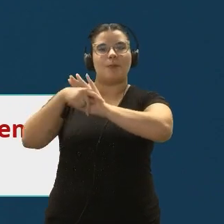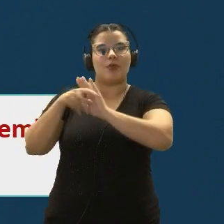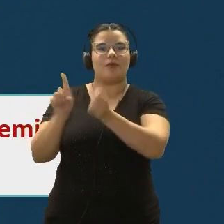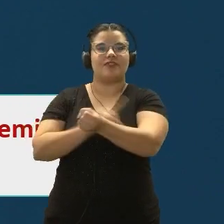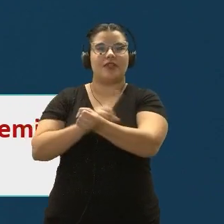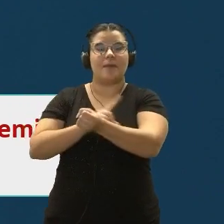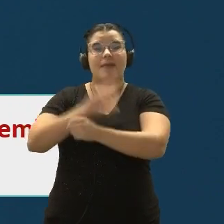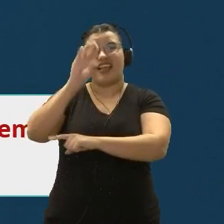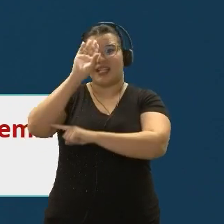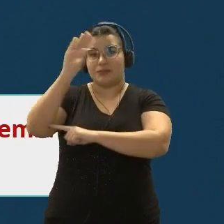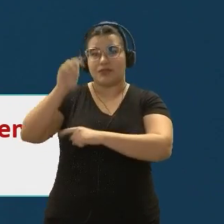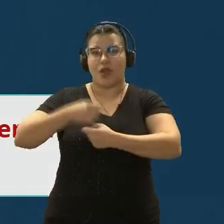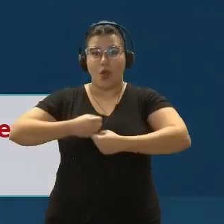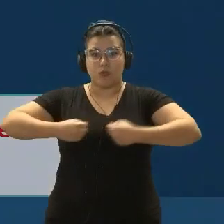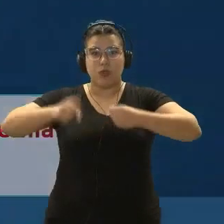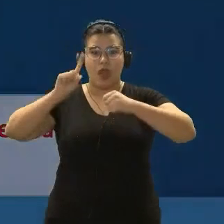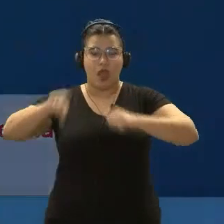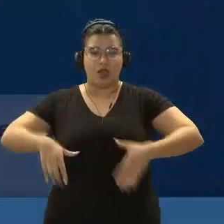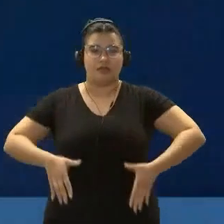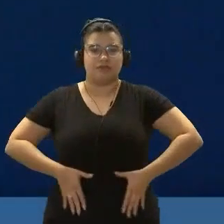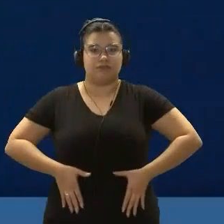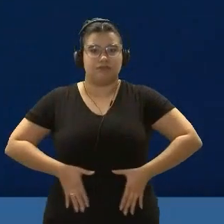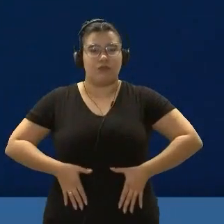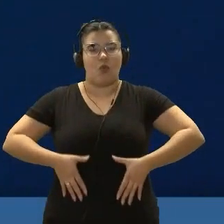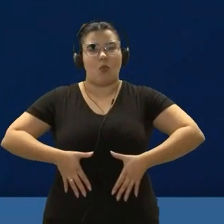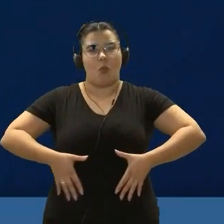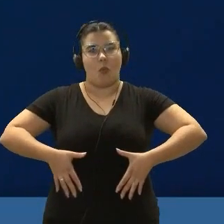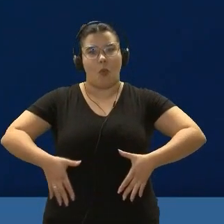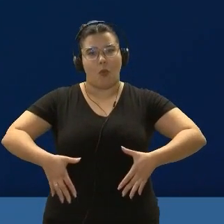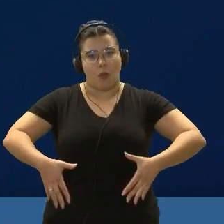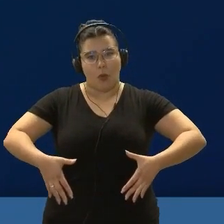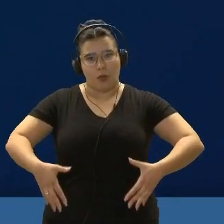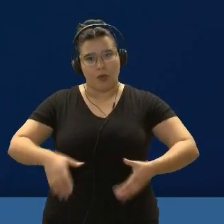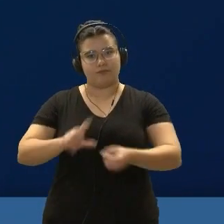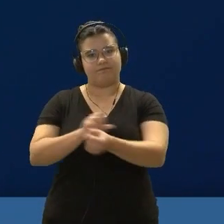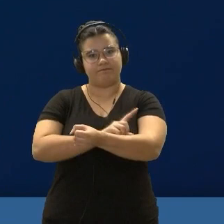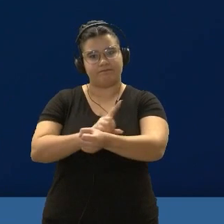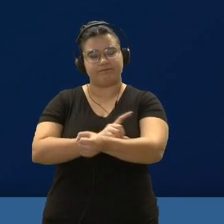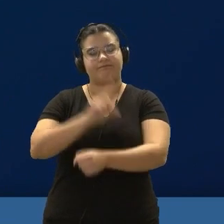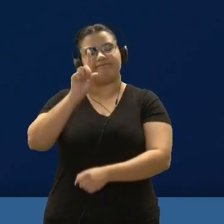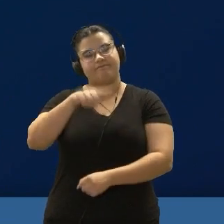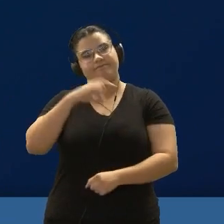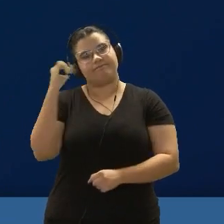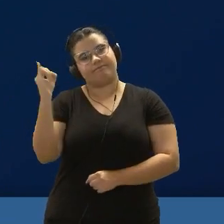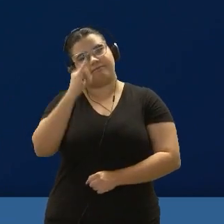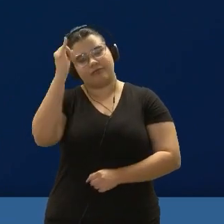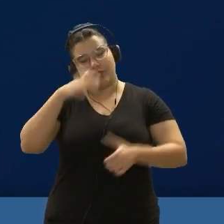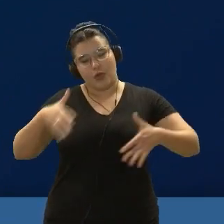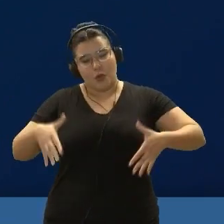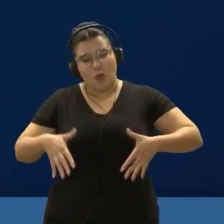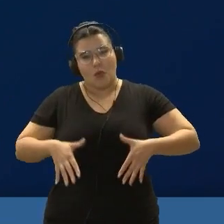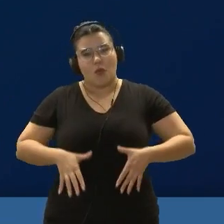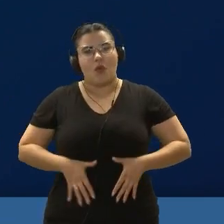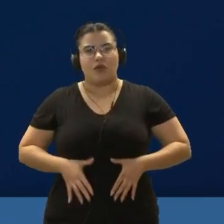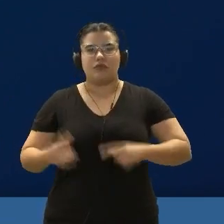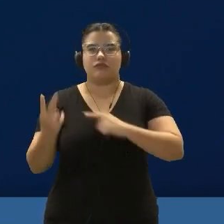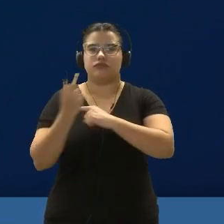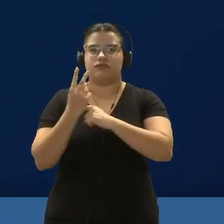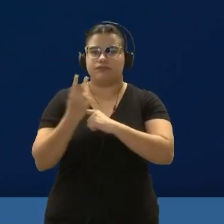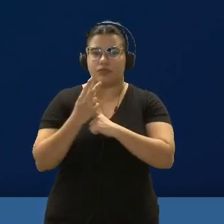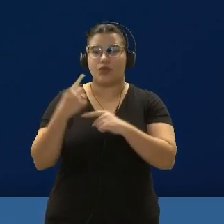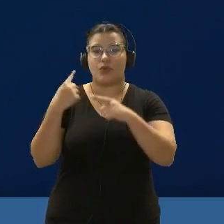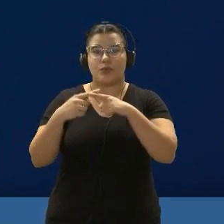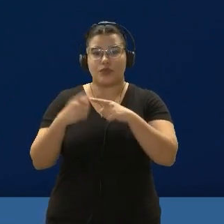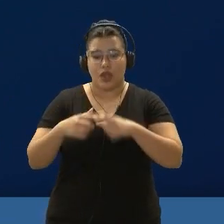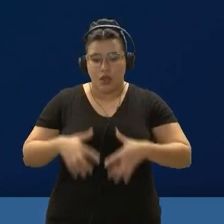abdominal. E a redução da adiposidade abdominal é fundamental no tratamento. A obesidade